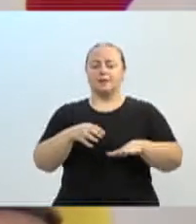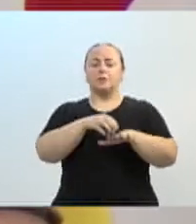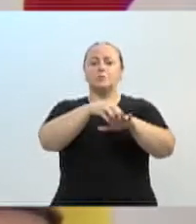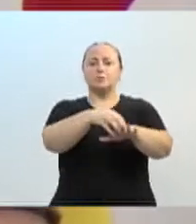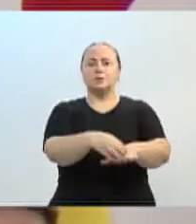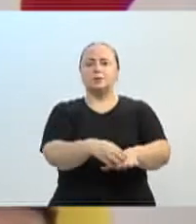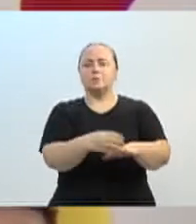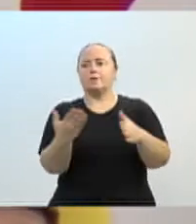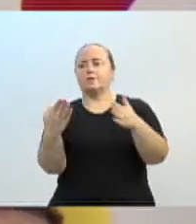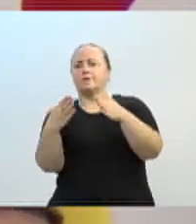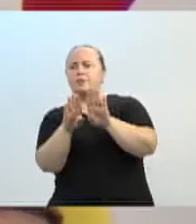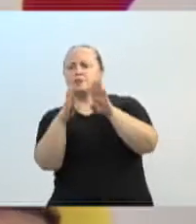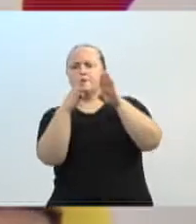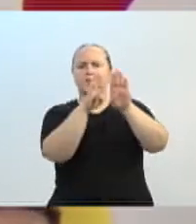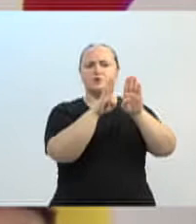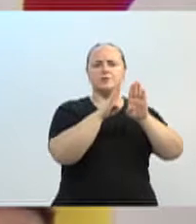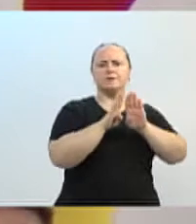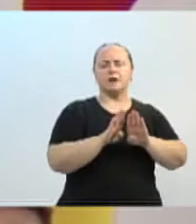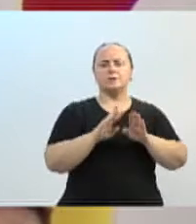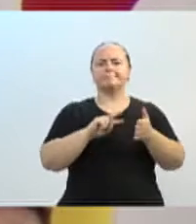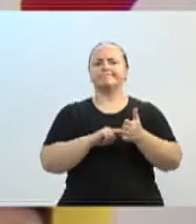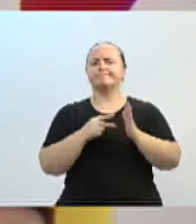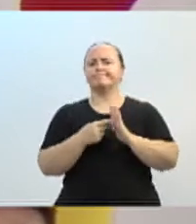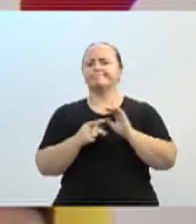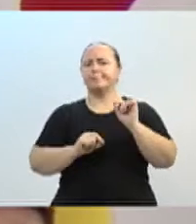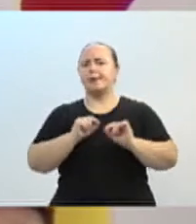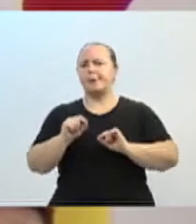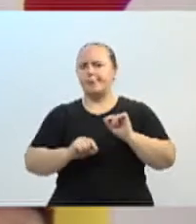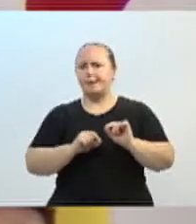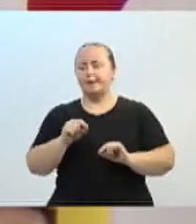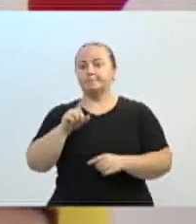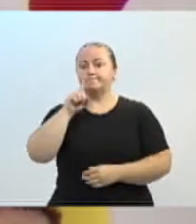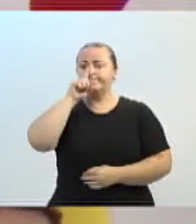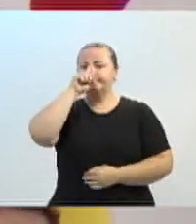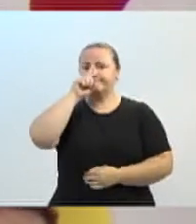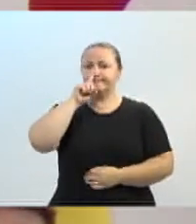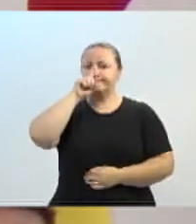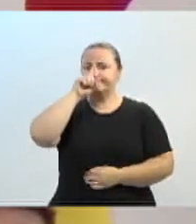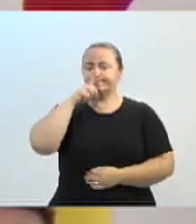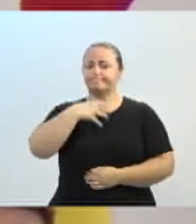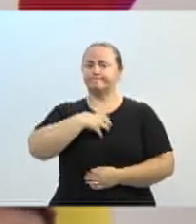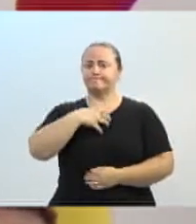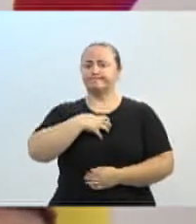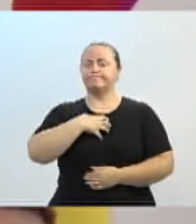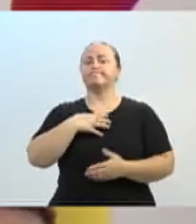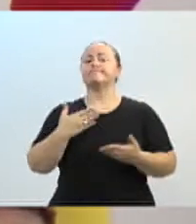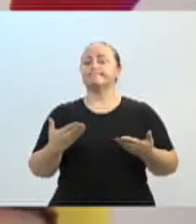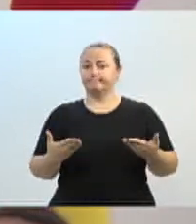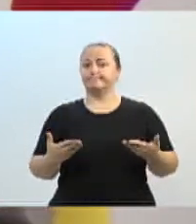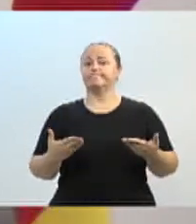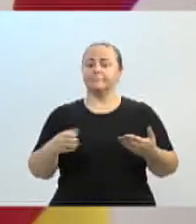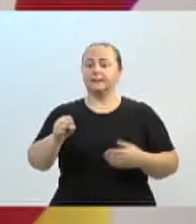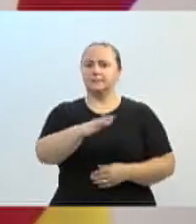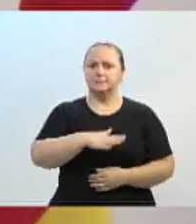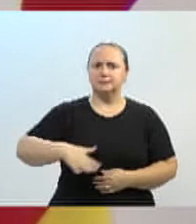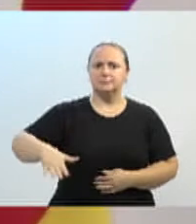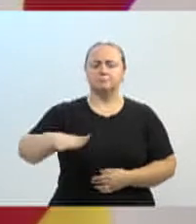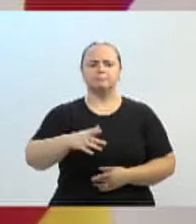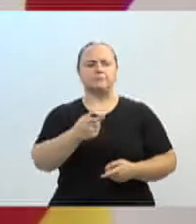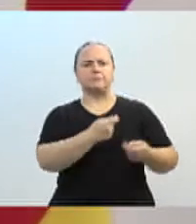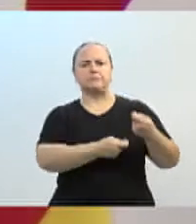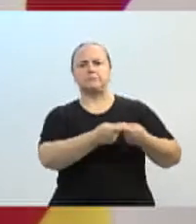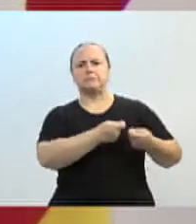segmento de turismo significam um enorme risco ao bem-estar social e econômico.